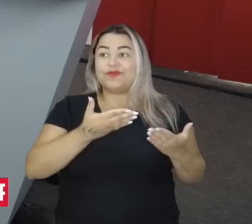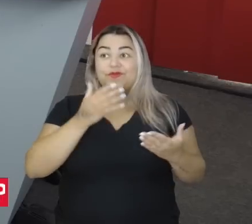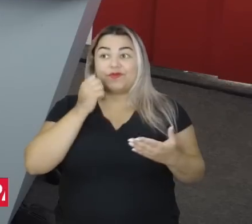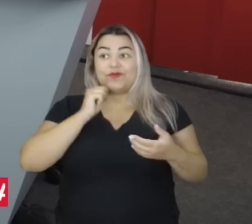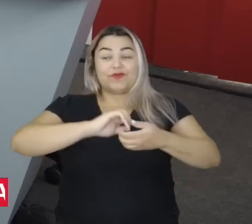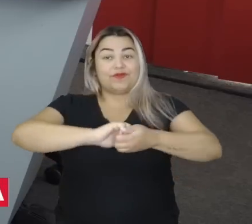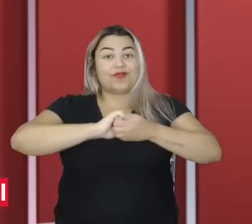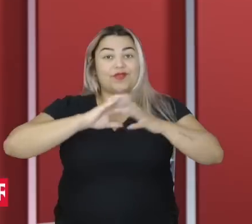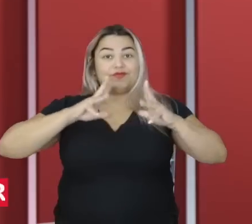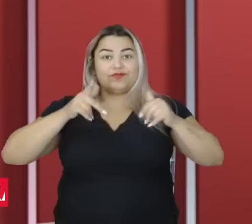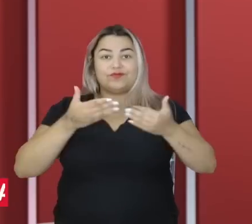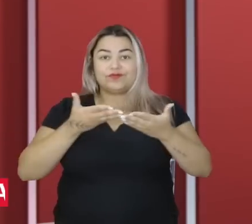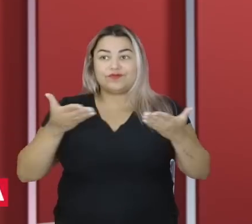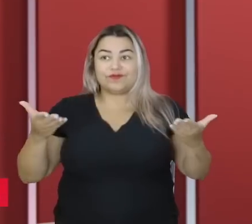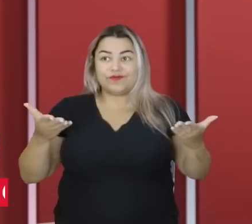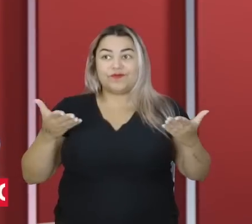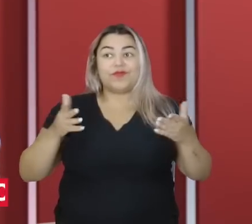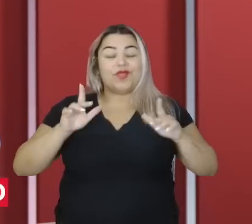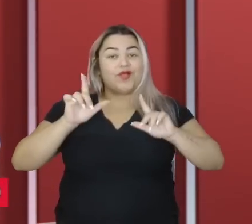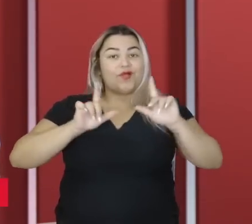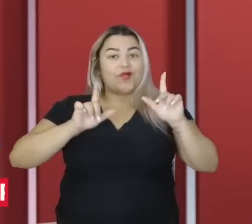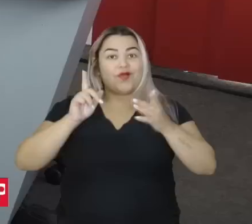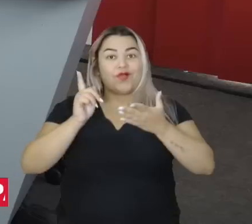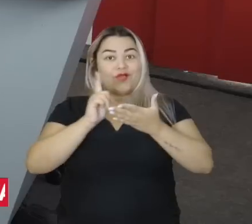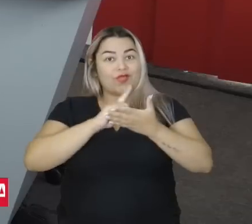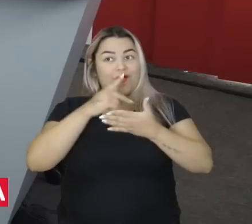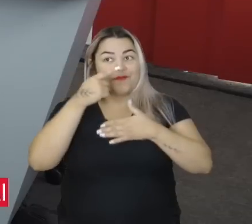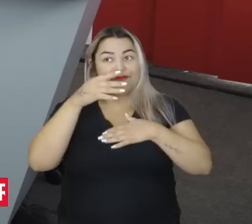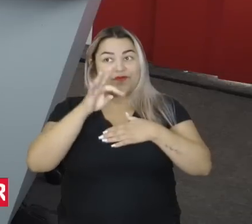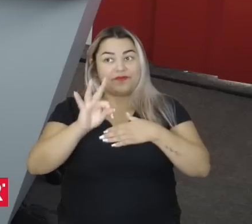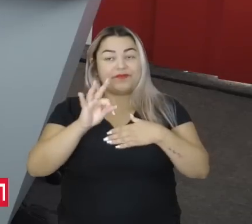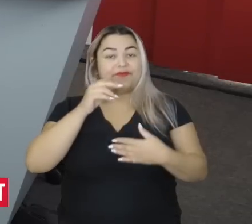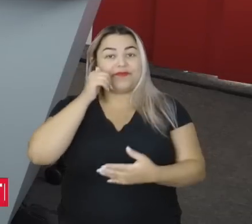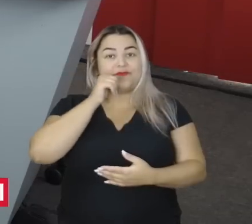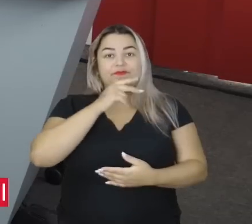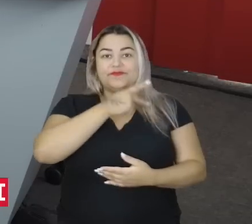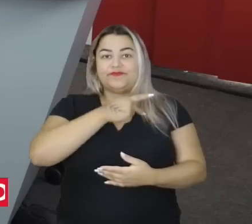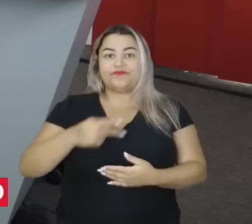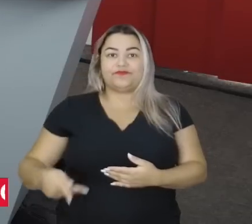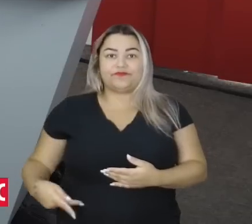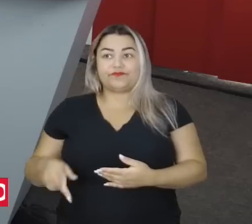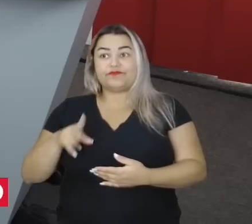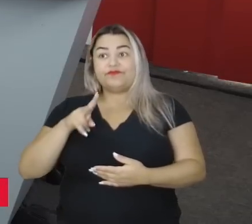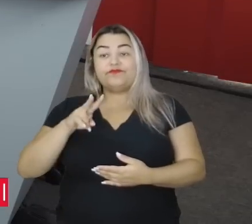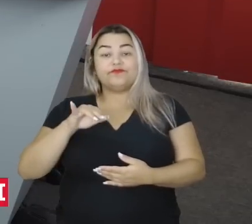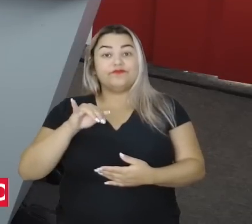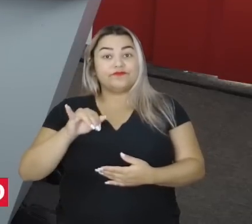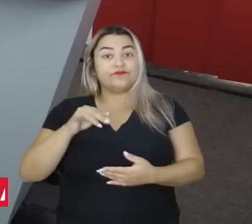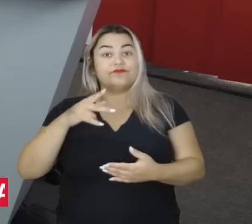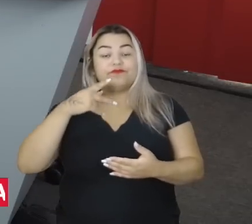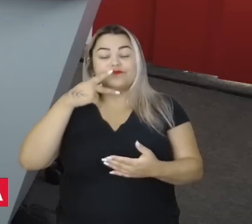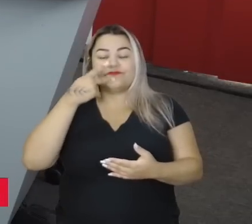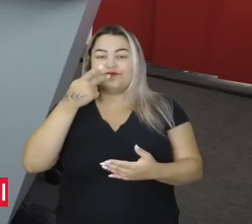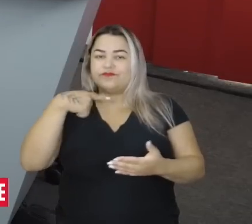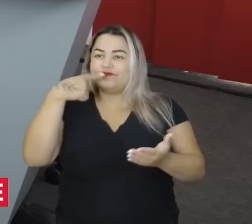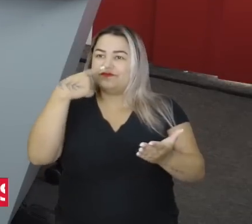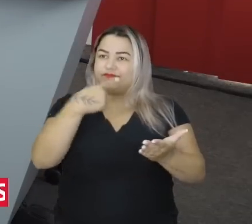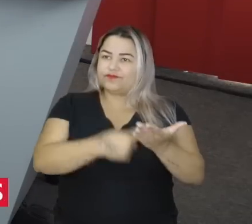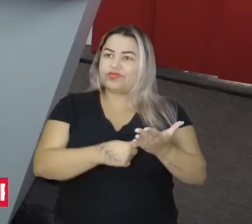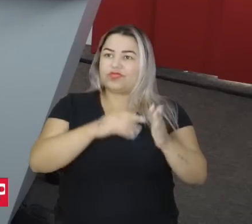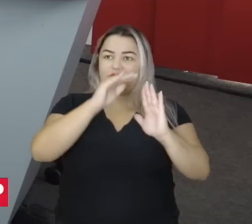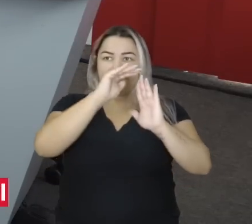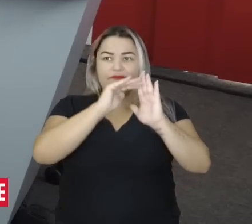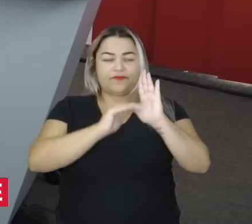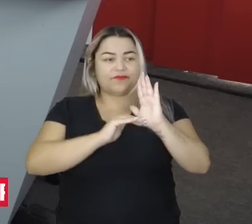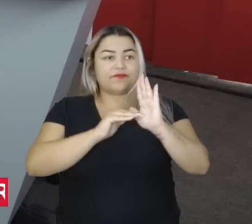saudação a você e todos que nos acompanham pelo Jornal PT. Presidenta, vamos começar falando aqui sobre as promessas, os compromissos do presidente Lula ainda